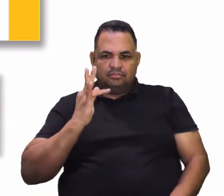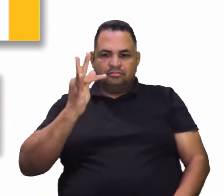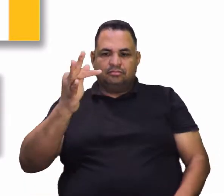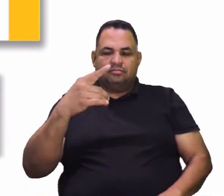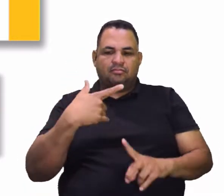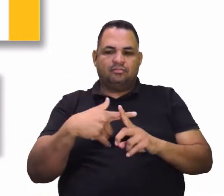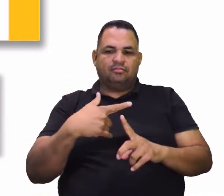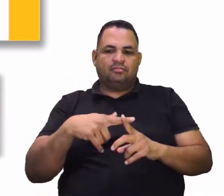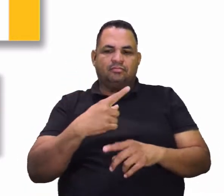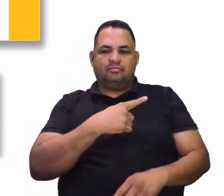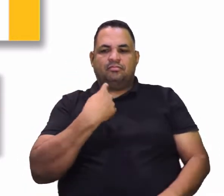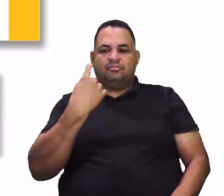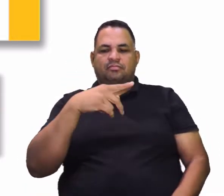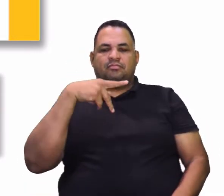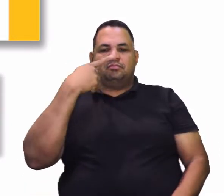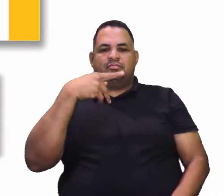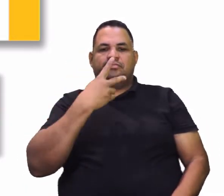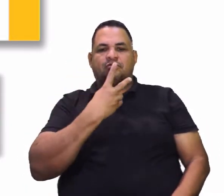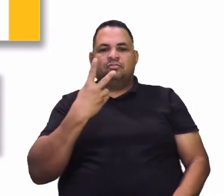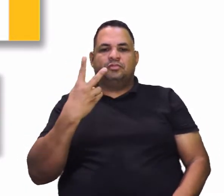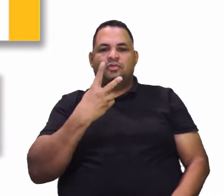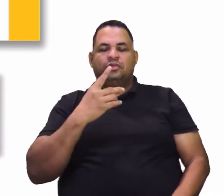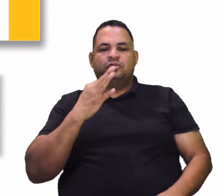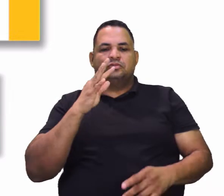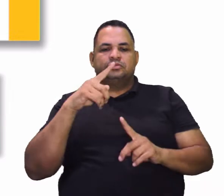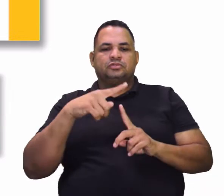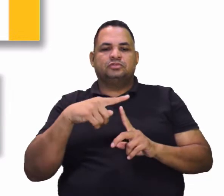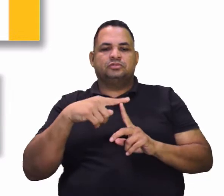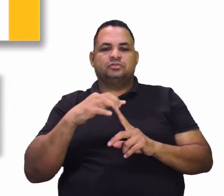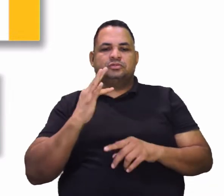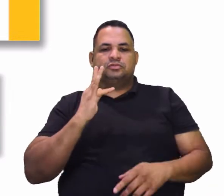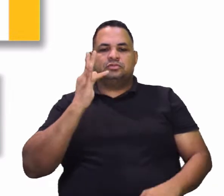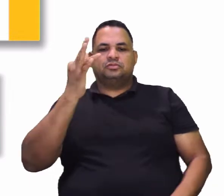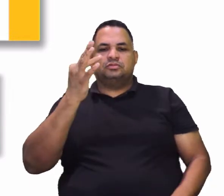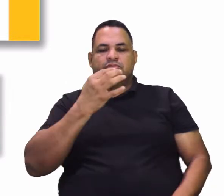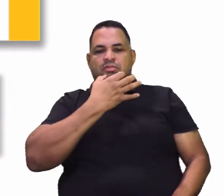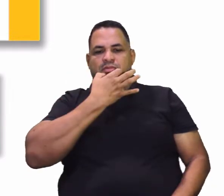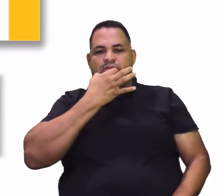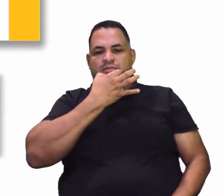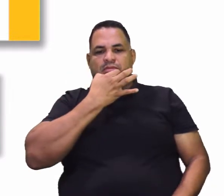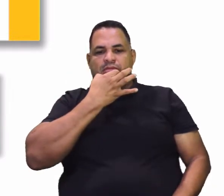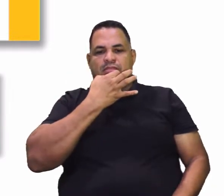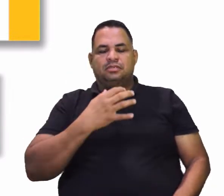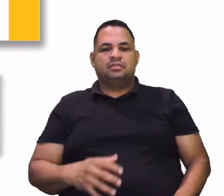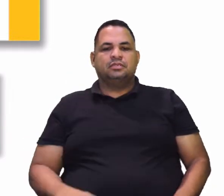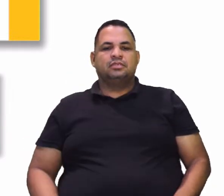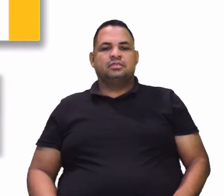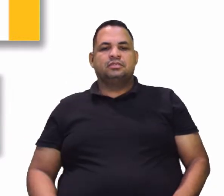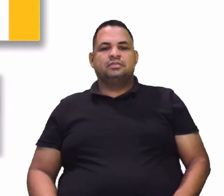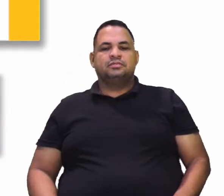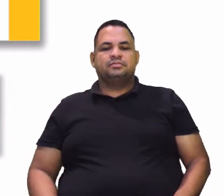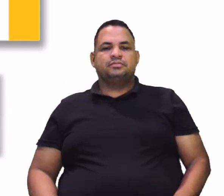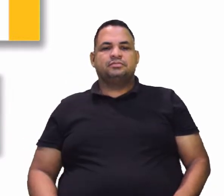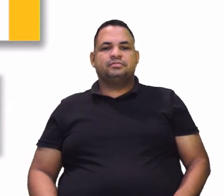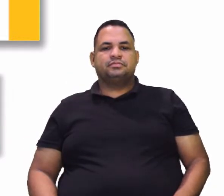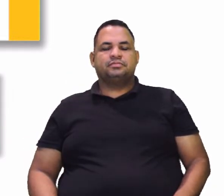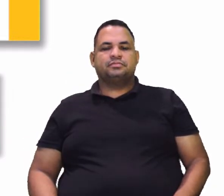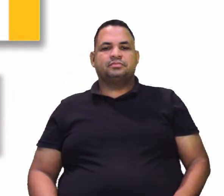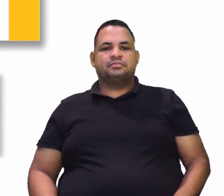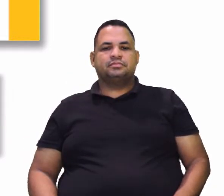futuro, porque nós vamos falar sobre os dois tipos de futuro no inglês. Existem dois tipos de futuro. Com